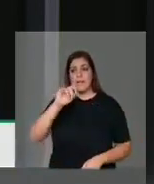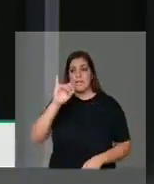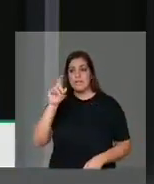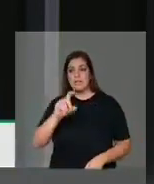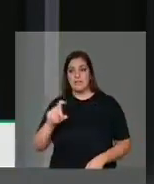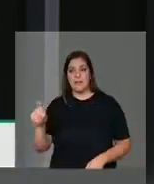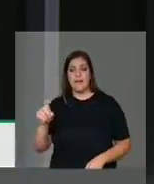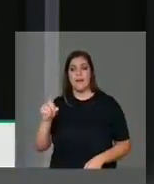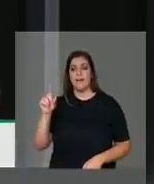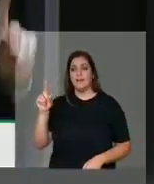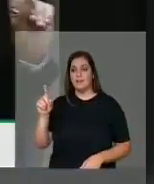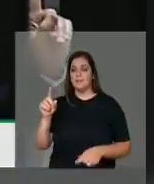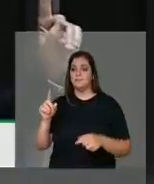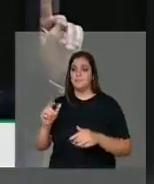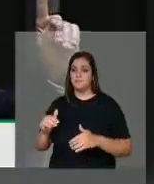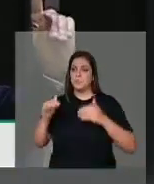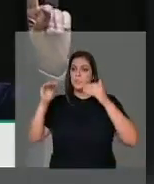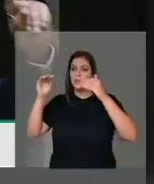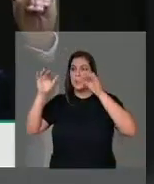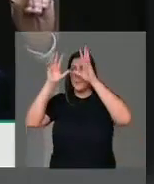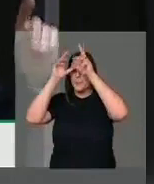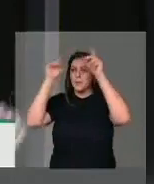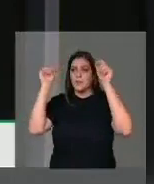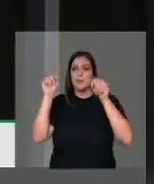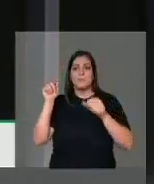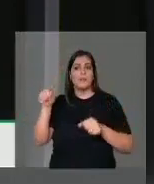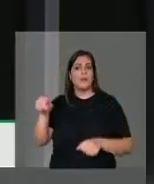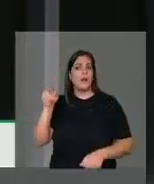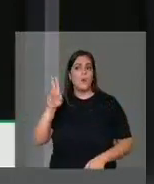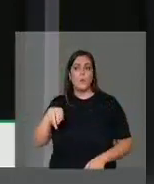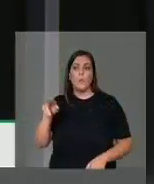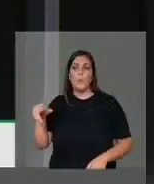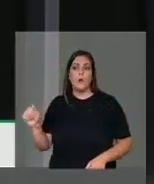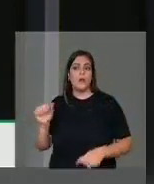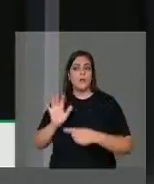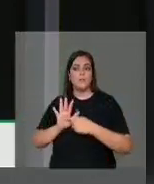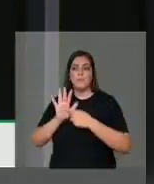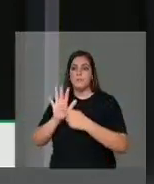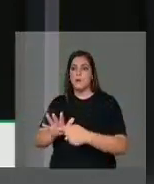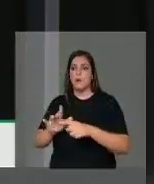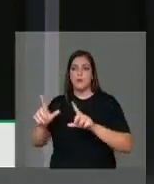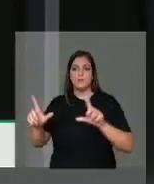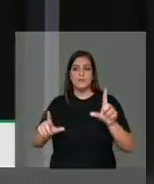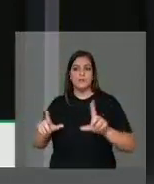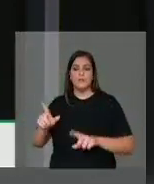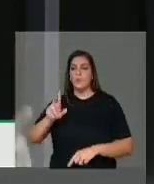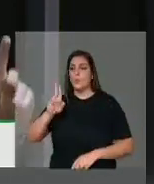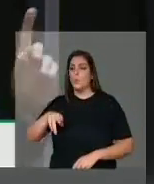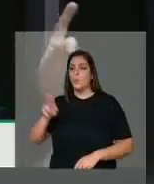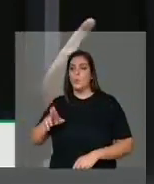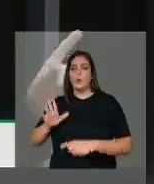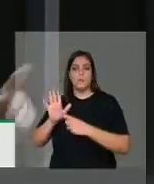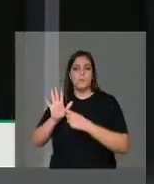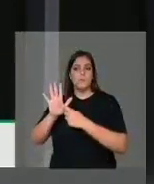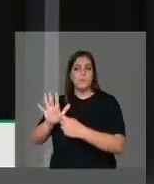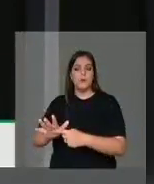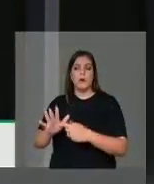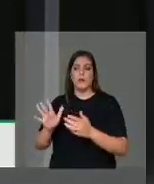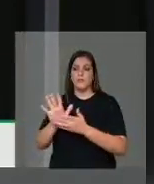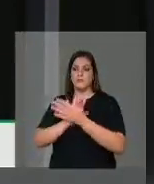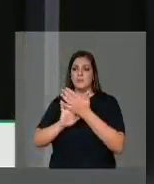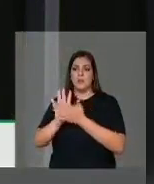são públicos. Aliás, nem os votos dos ministros são conhecidos. Os advogados fazem